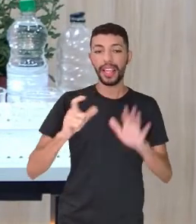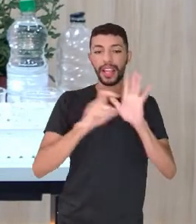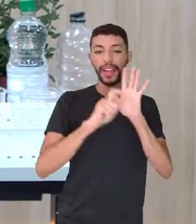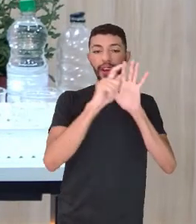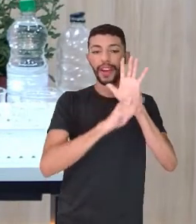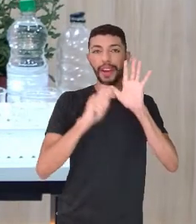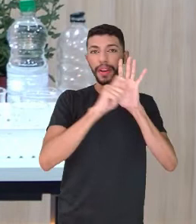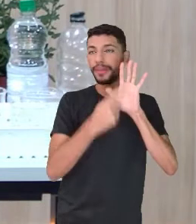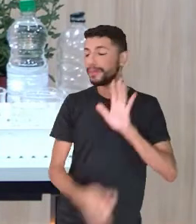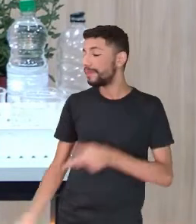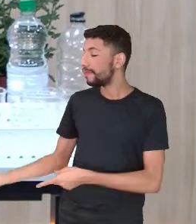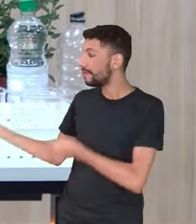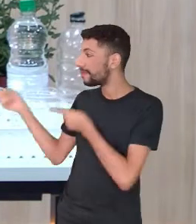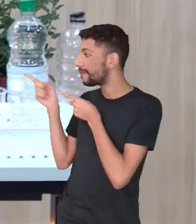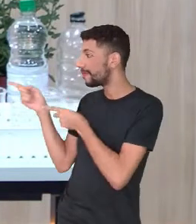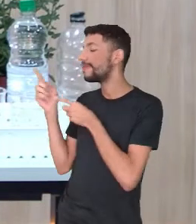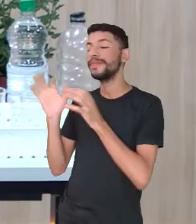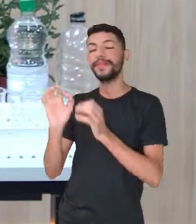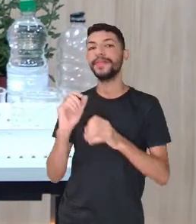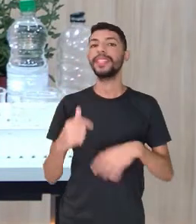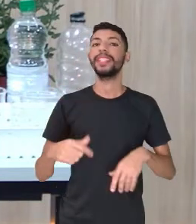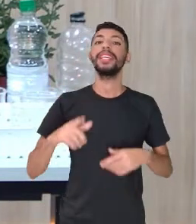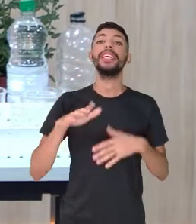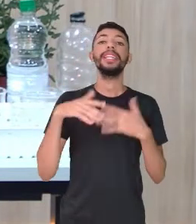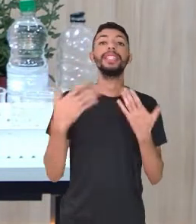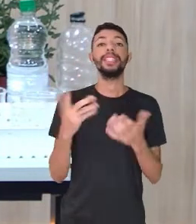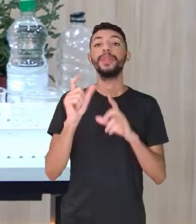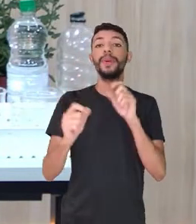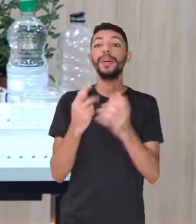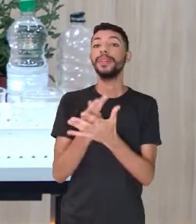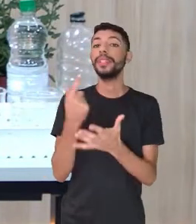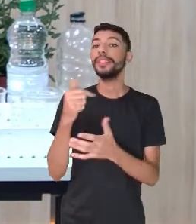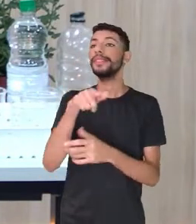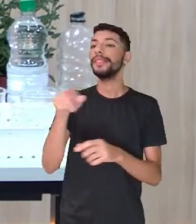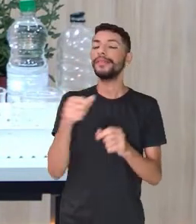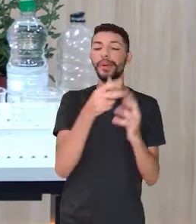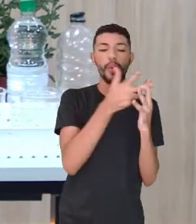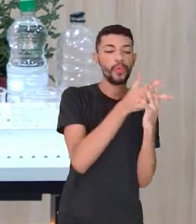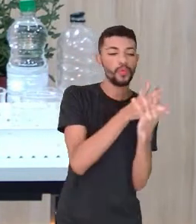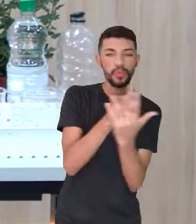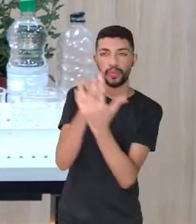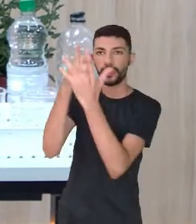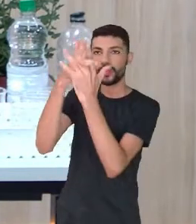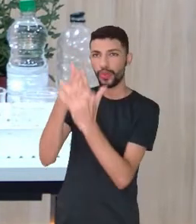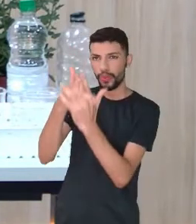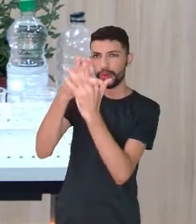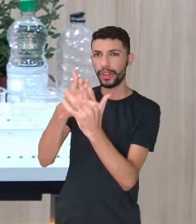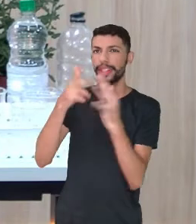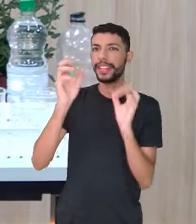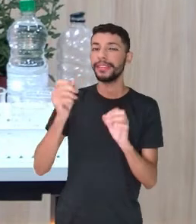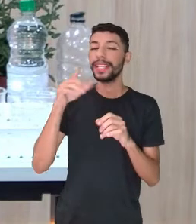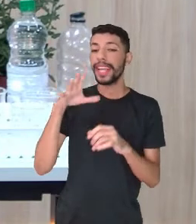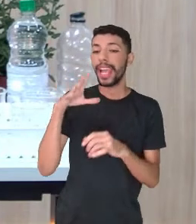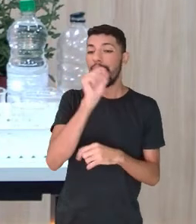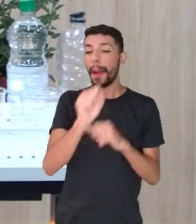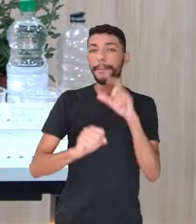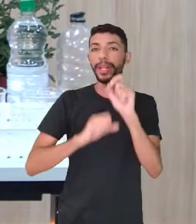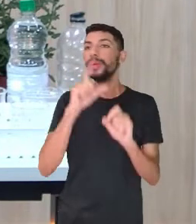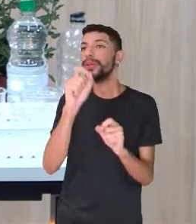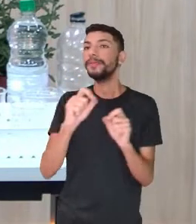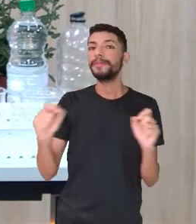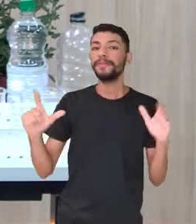para iOS e para Android. E o que é que vai acontecer, gente? Vocês vão apontar o celular e vão rapidinho aí,